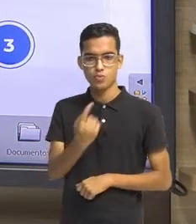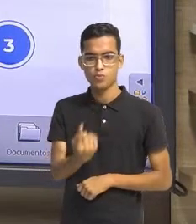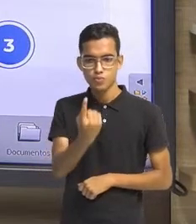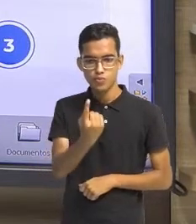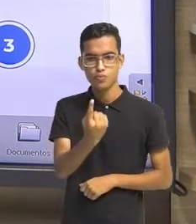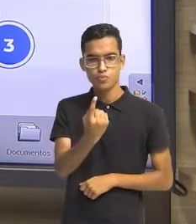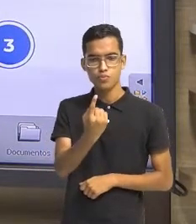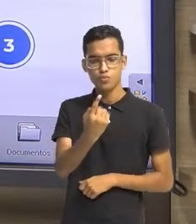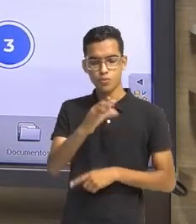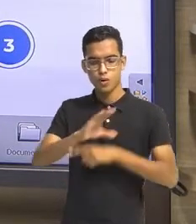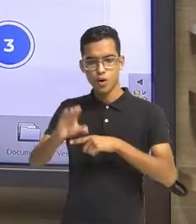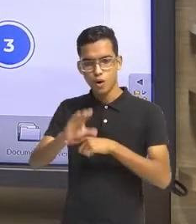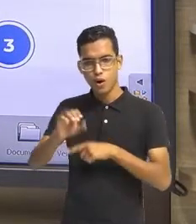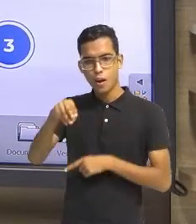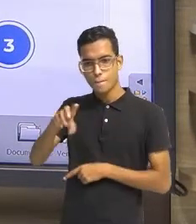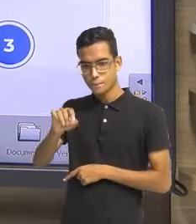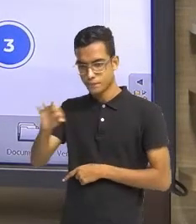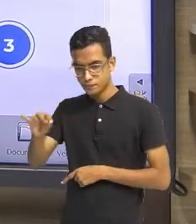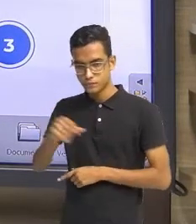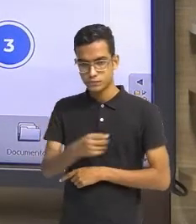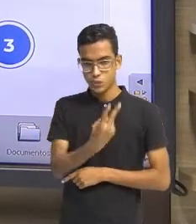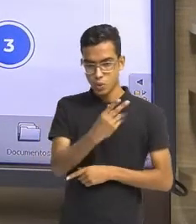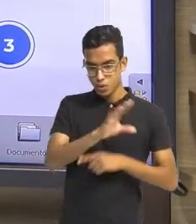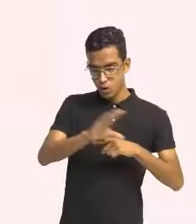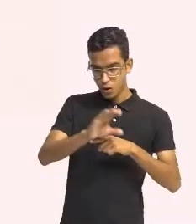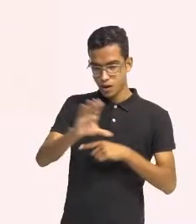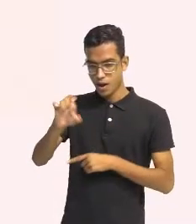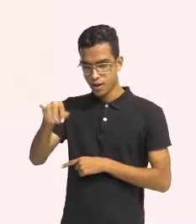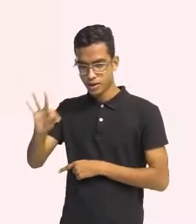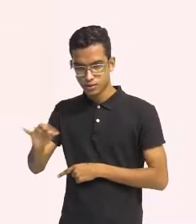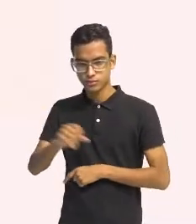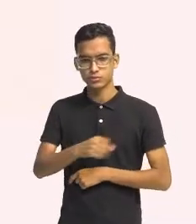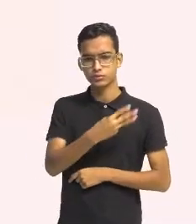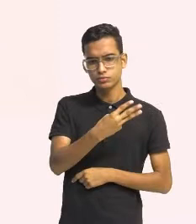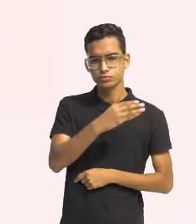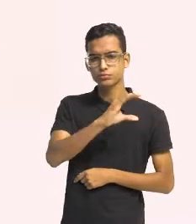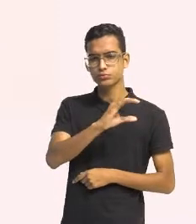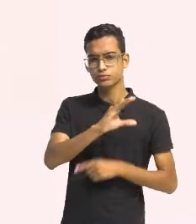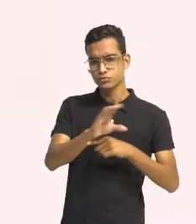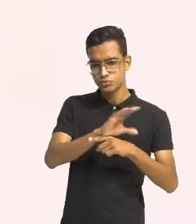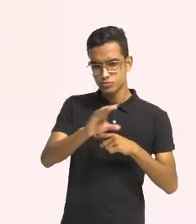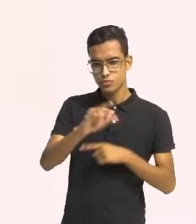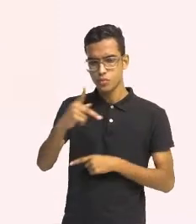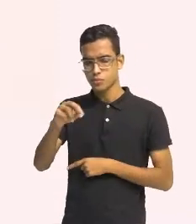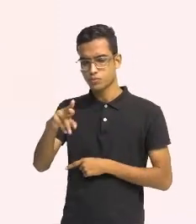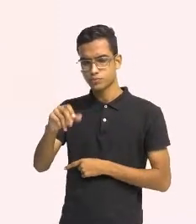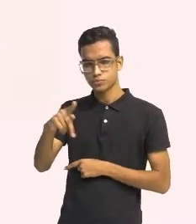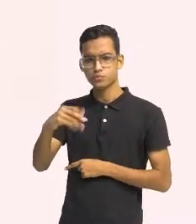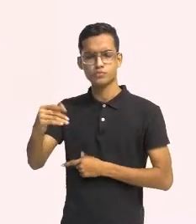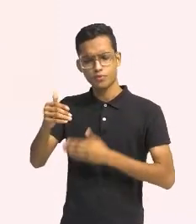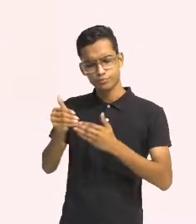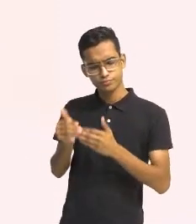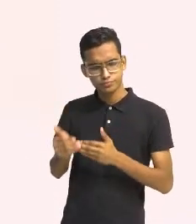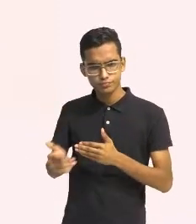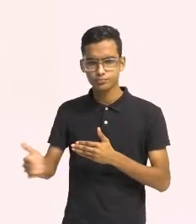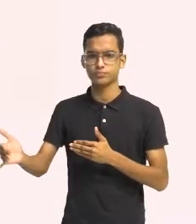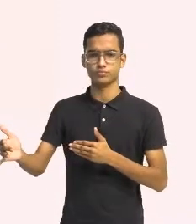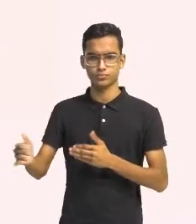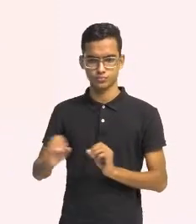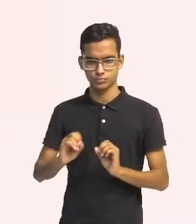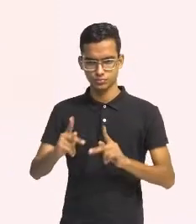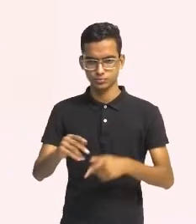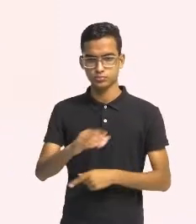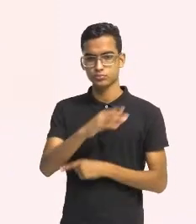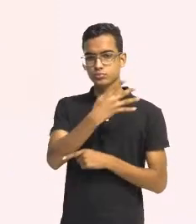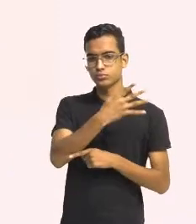prefixo é met. Se tem 2, o prefixo é et. Se tem 3, prop e por aí vai, né?